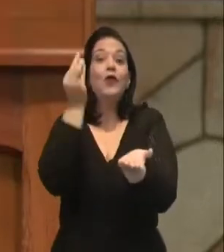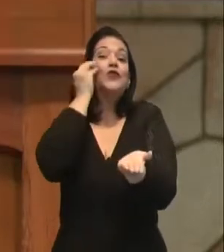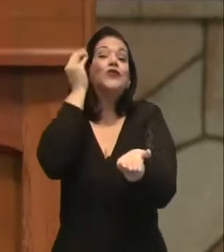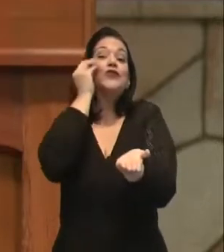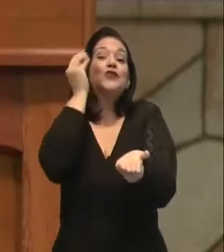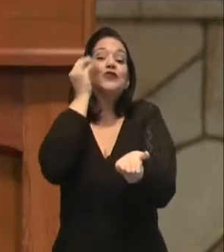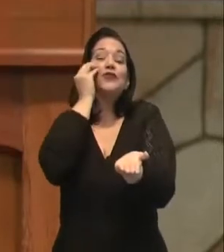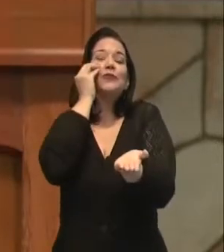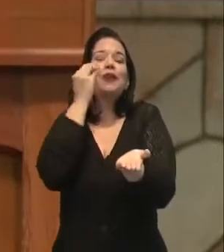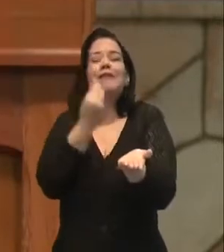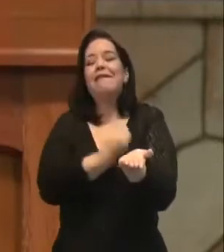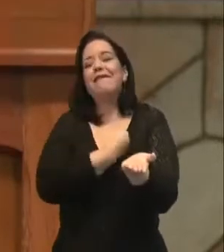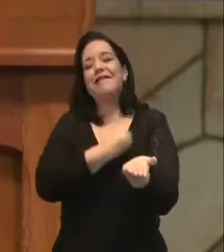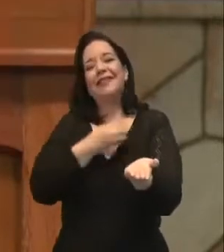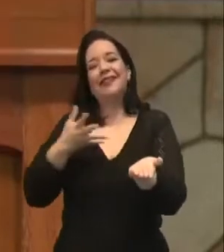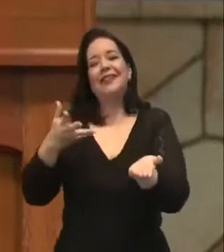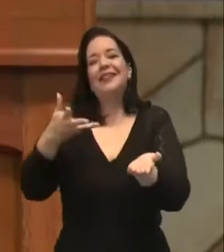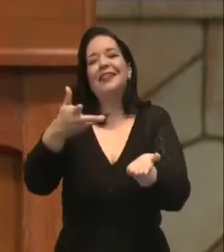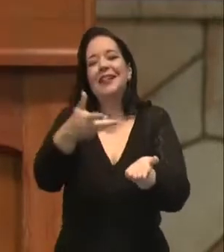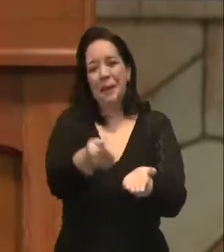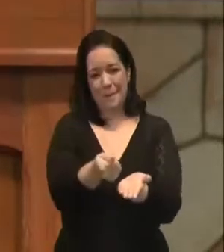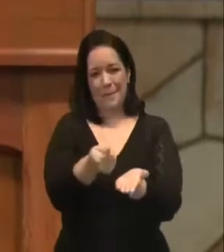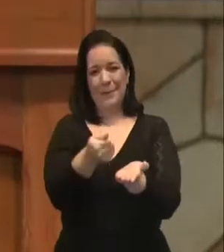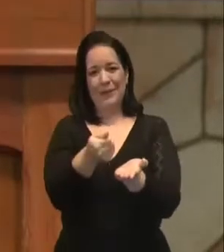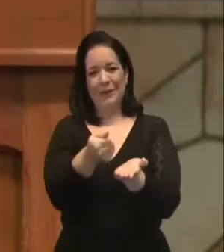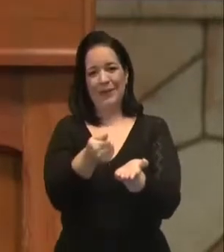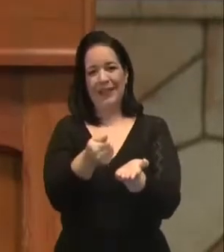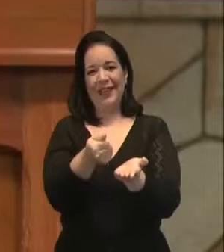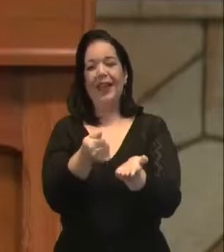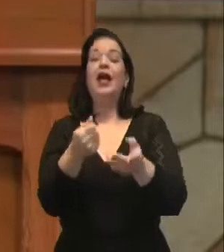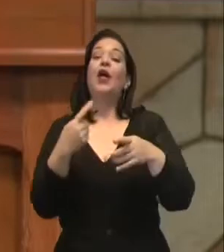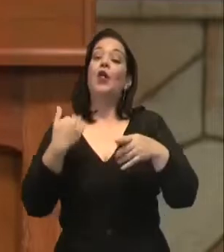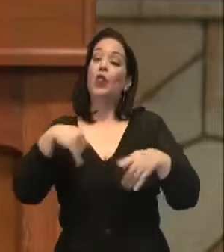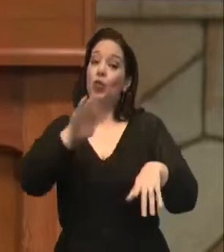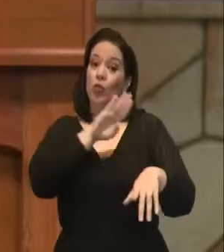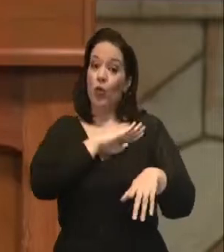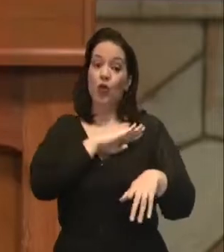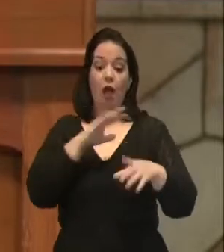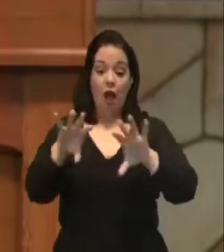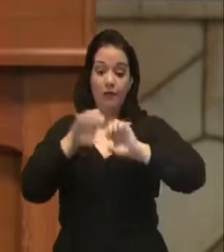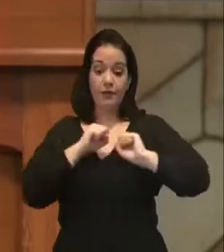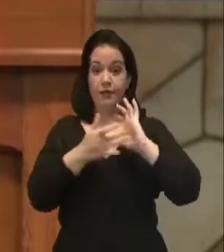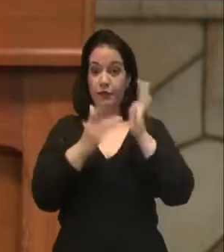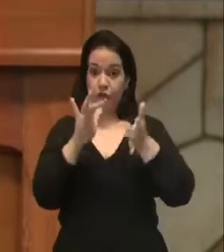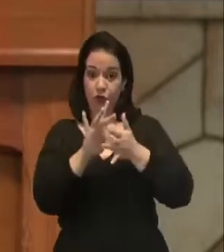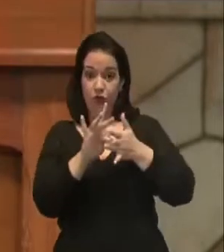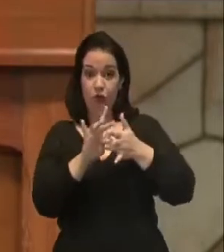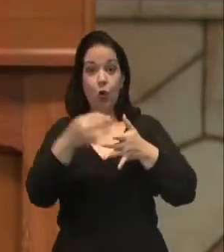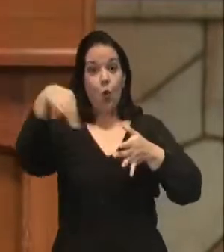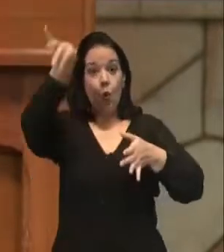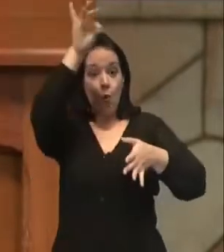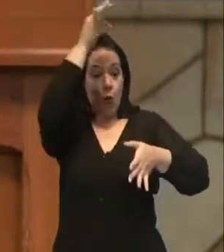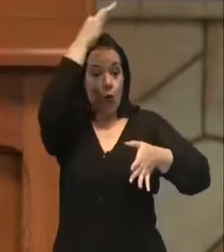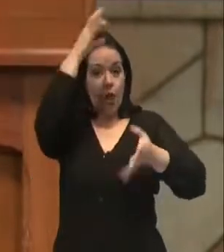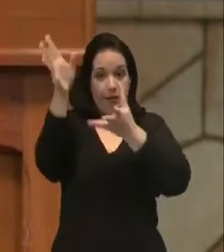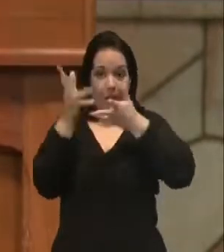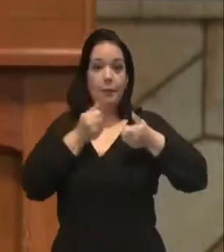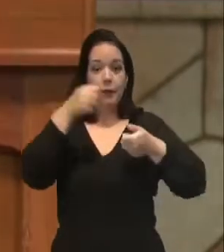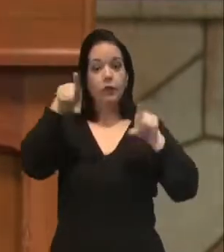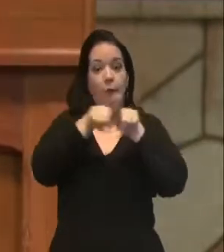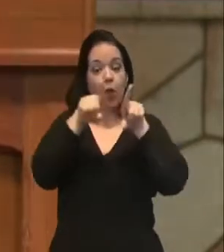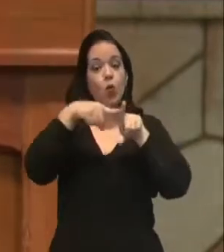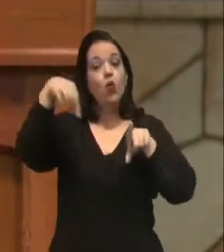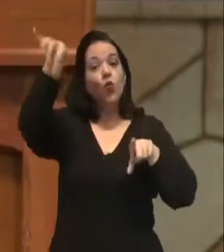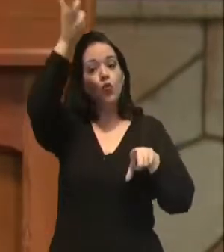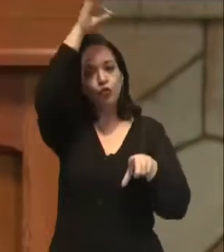Espírito, porque nele nós fomos selados. E o Espírito, como a palavra de Deus diz aqui a partir do versículo